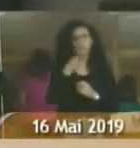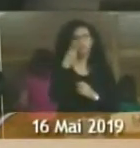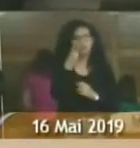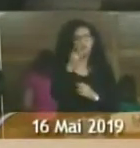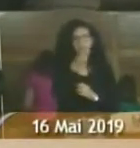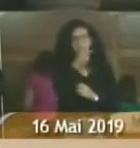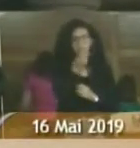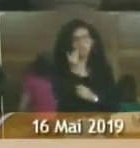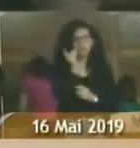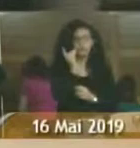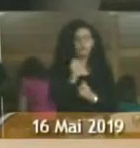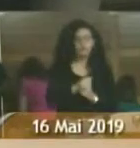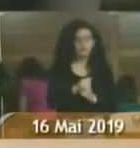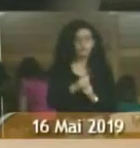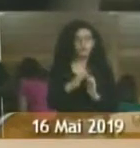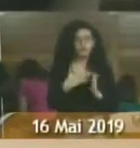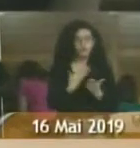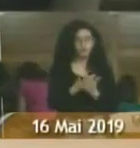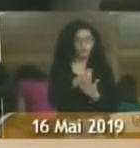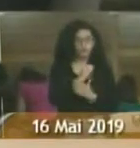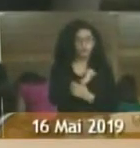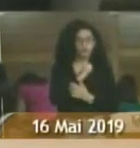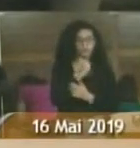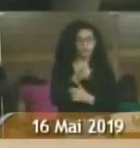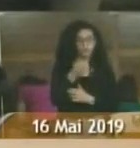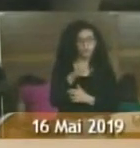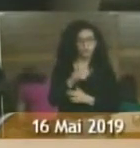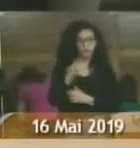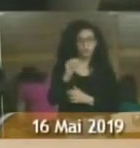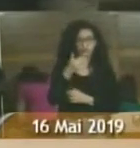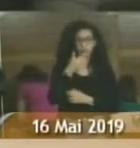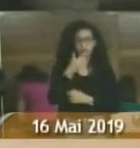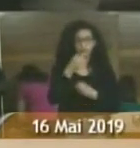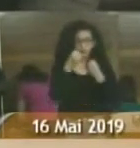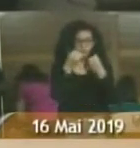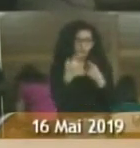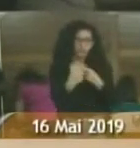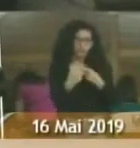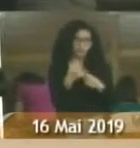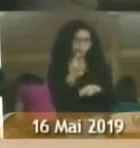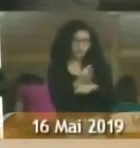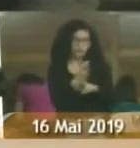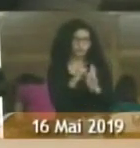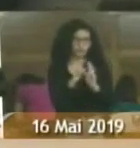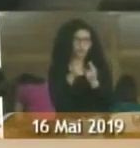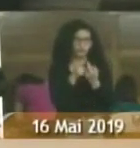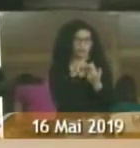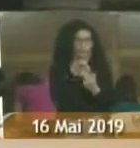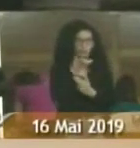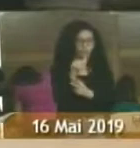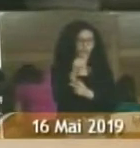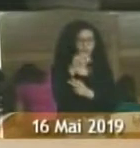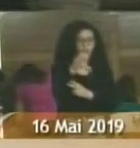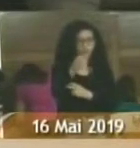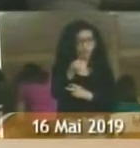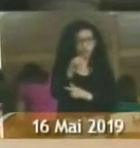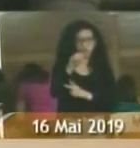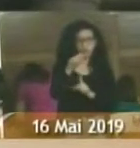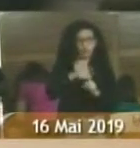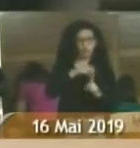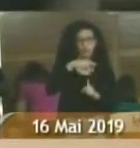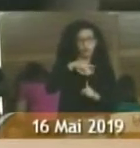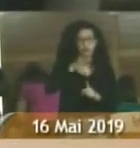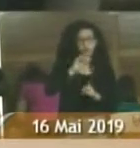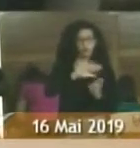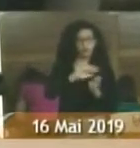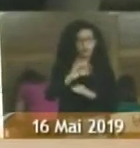Dedé da Loteria. Requerimento número 190, solicitando à mesa diretora que seja justificada a sua ausência na sessão ordinária do dia 9 de maio de 2019. Indicação